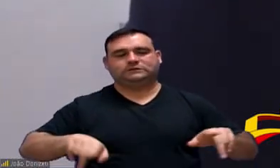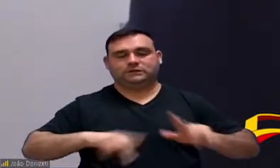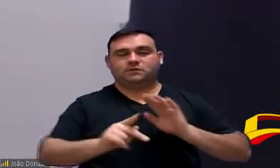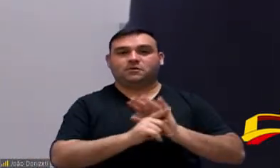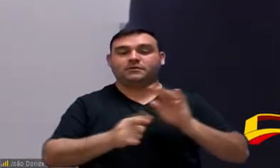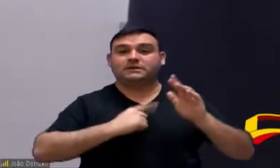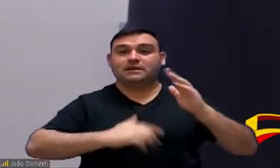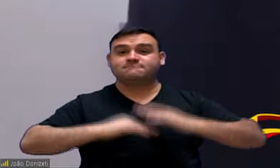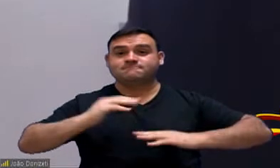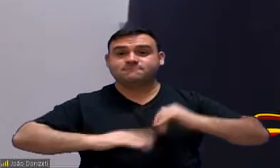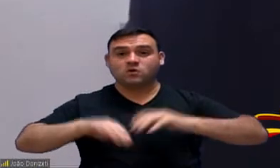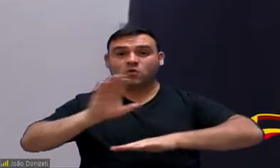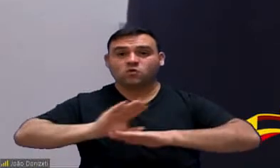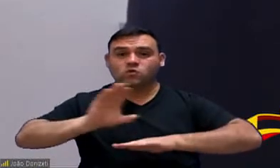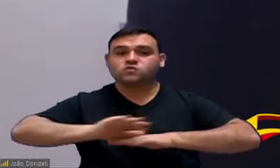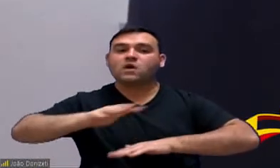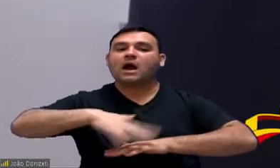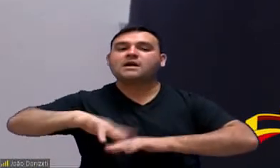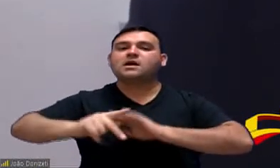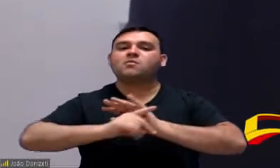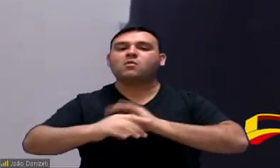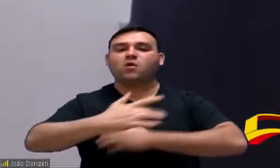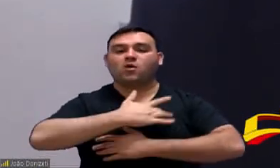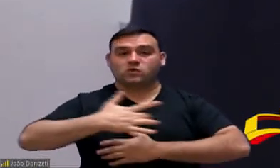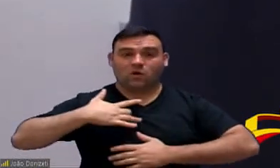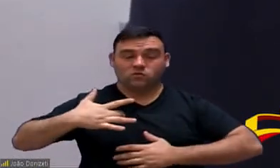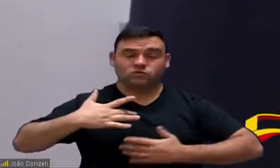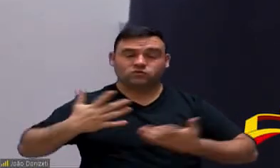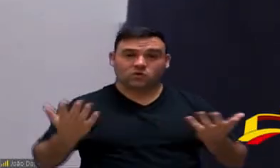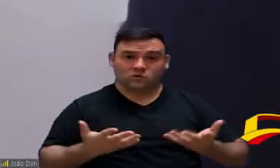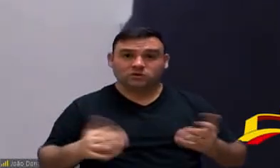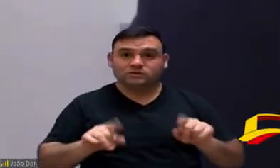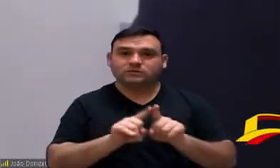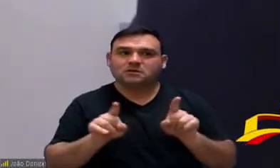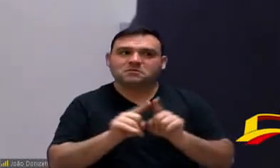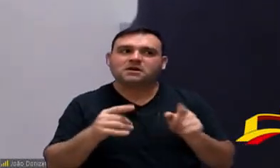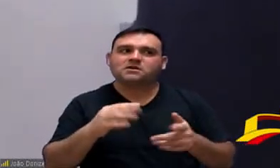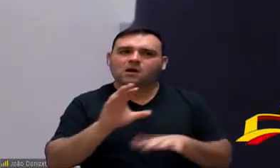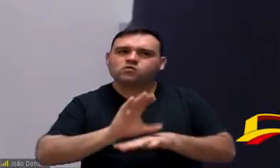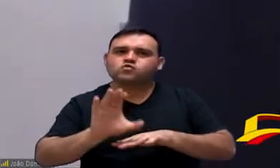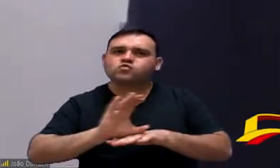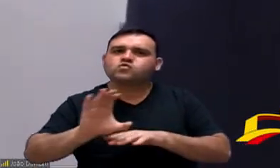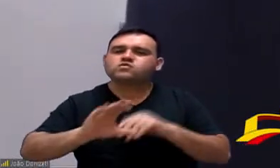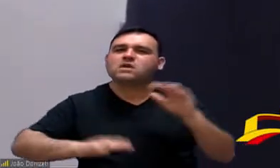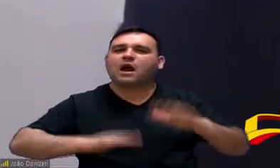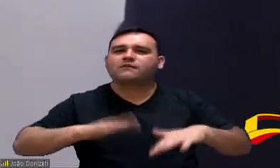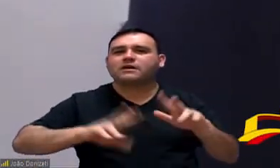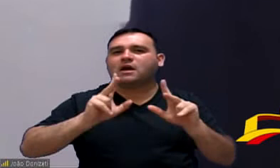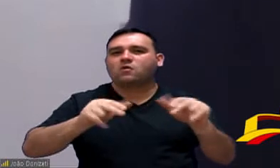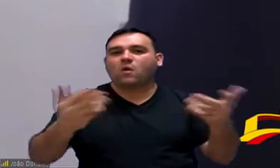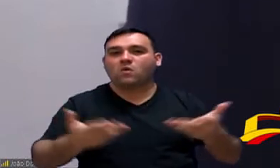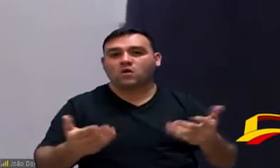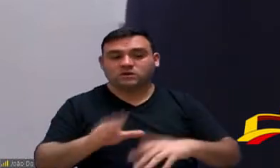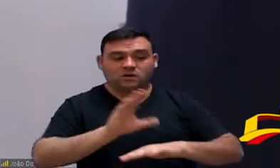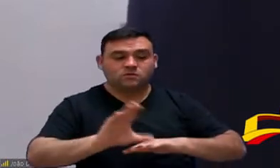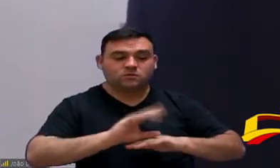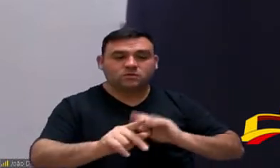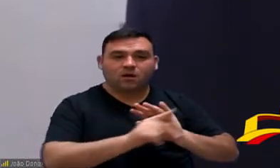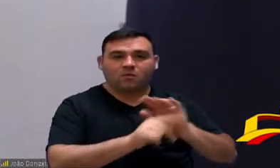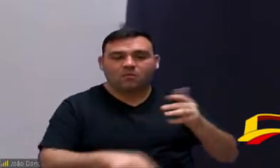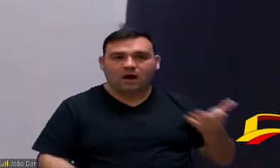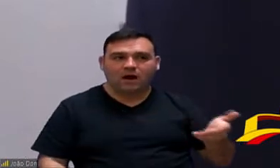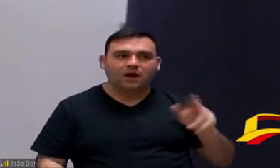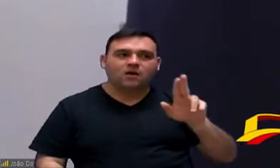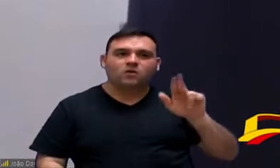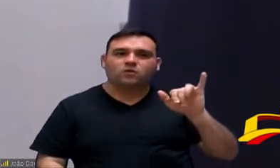que desenvolvem cursos ligados à área da saúde e que cursos, inclusive, igual a esse